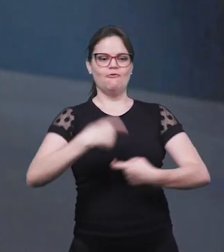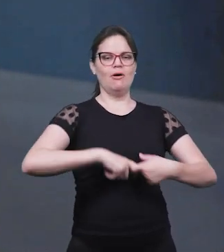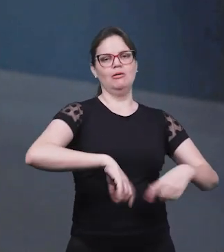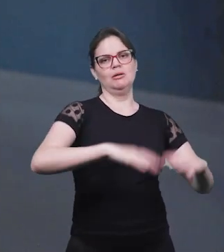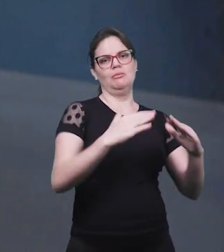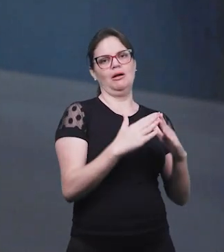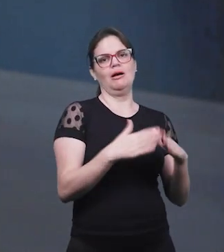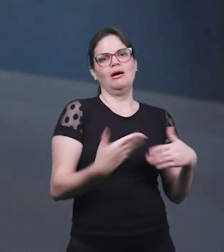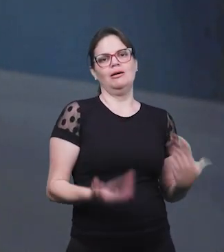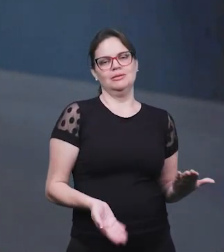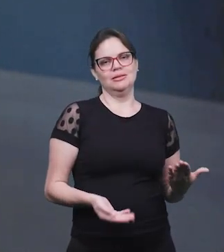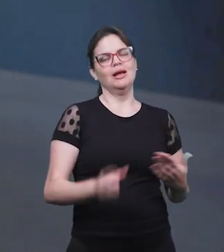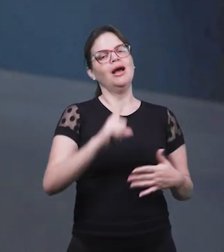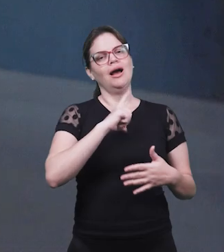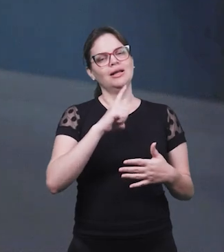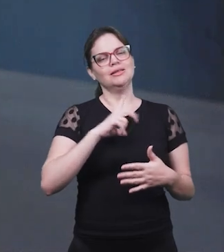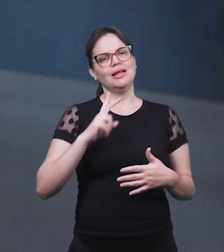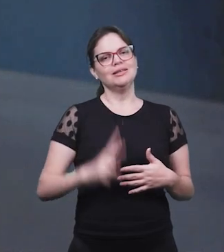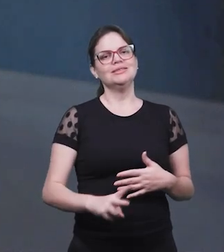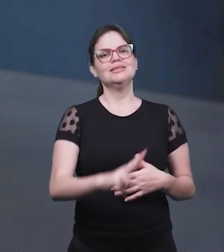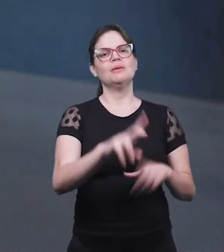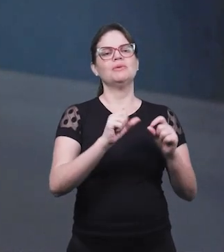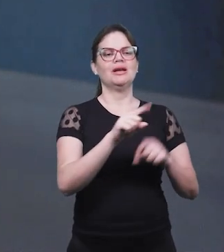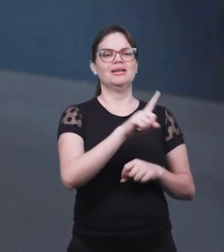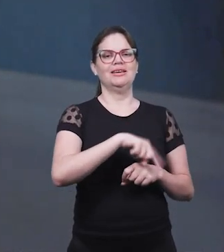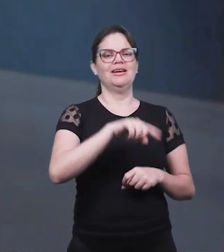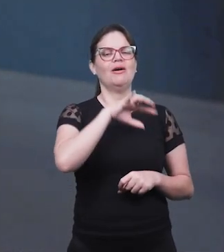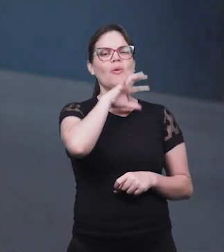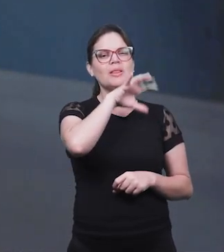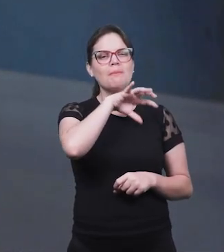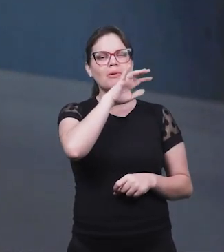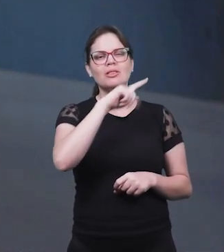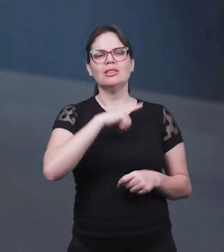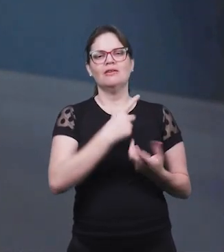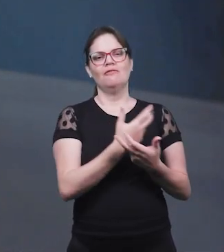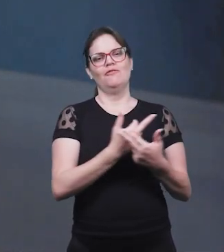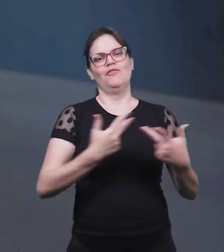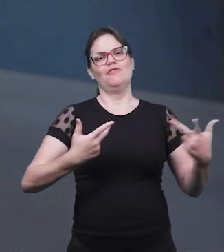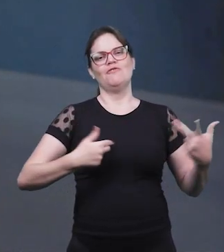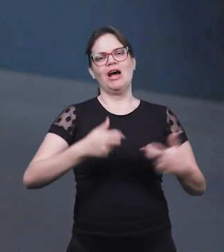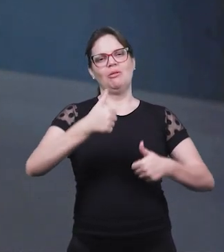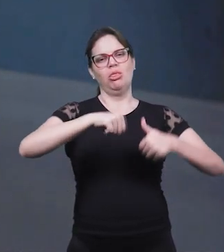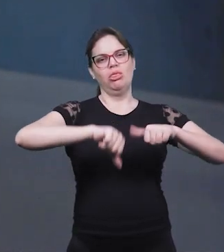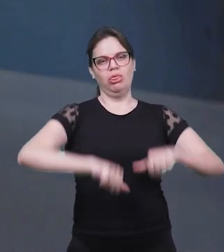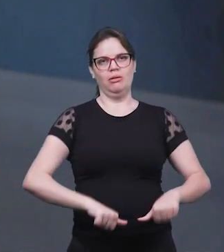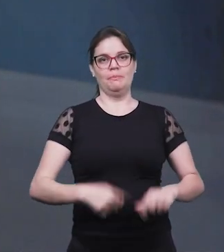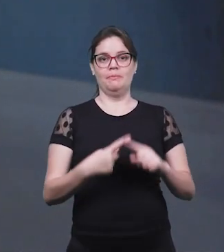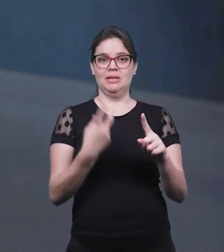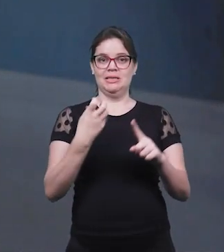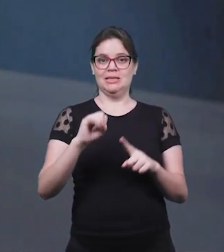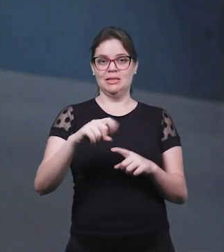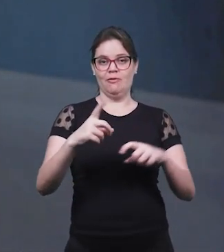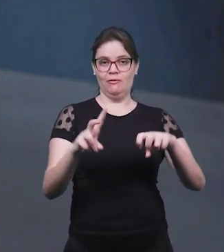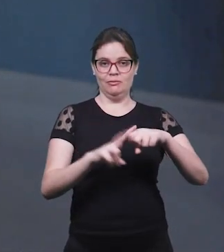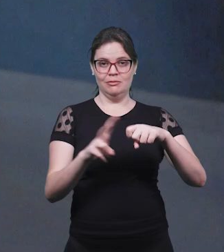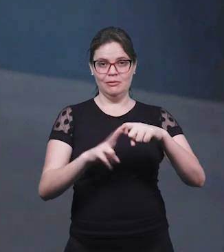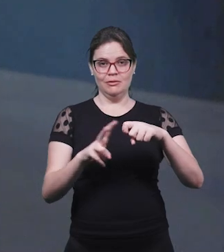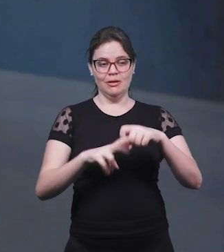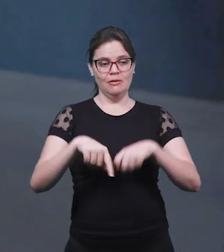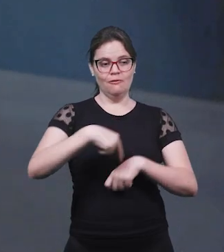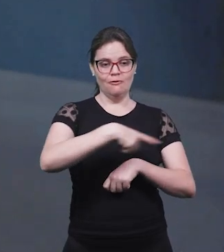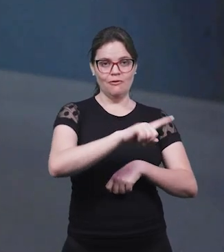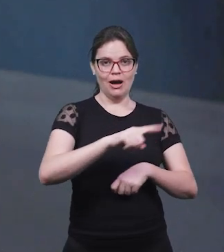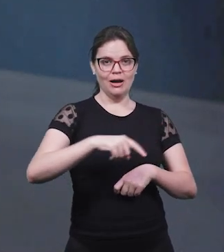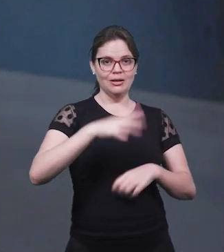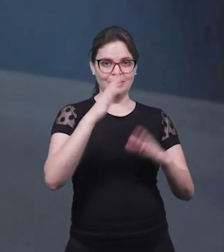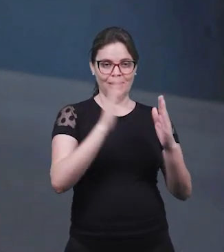aí a gente ouve relatos que o animal apresentou vários efeitos colaterais. E a domicílio isso é muito mais simples, que não tem nenhum desse tipo